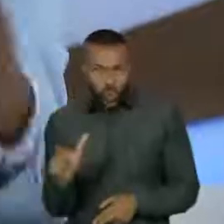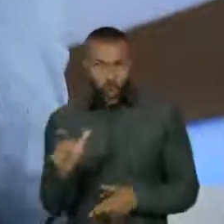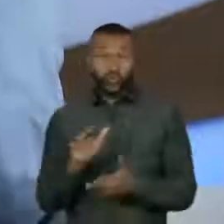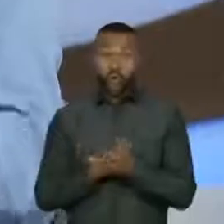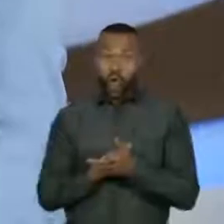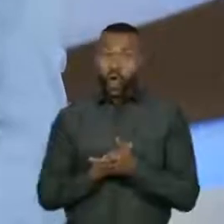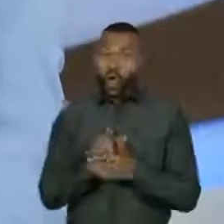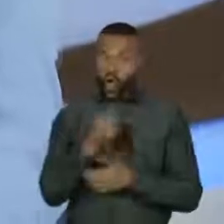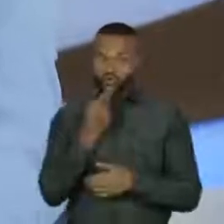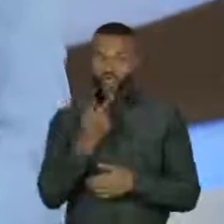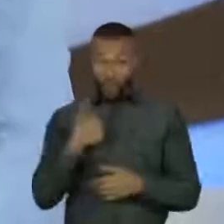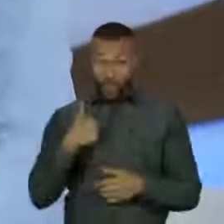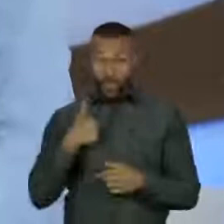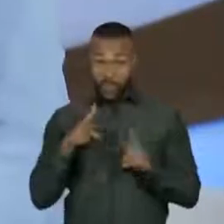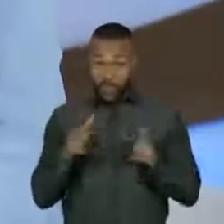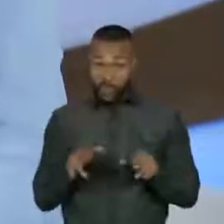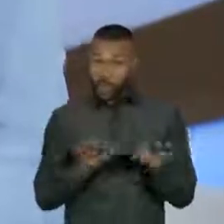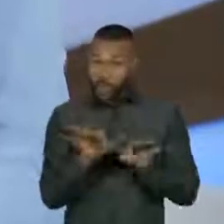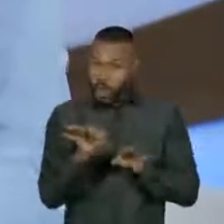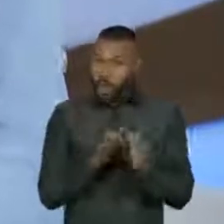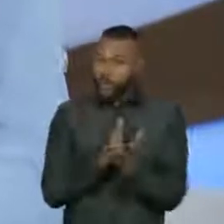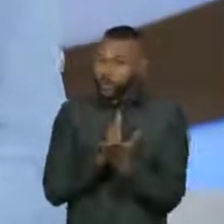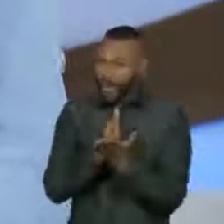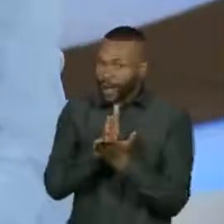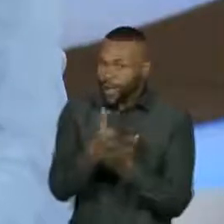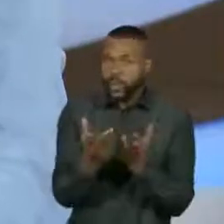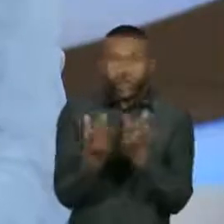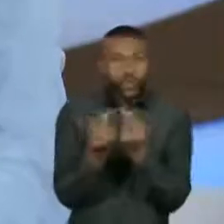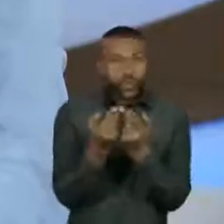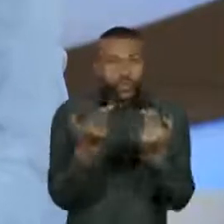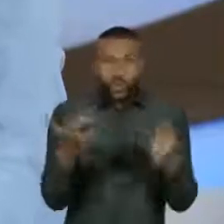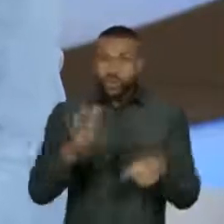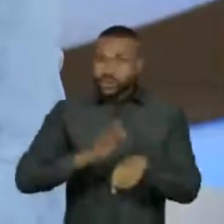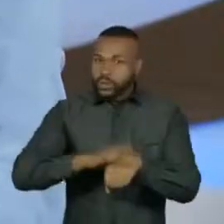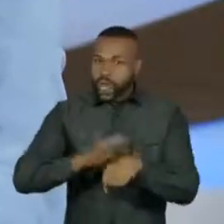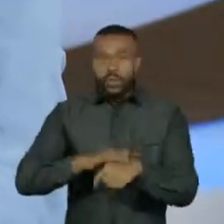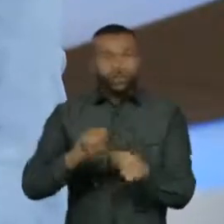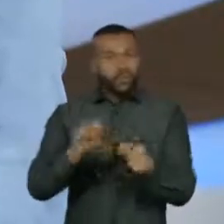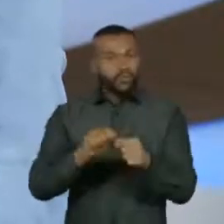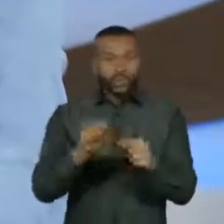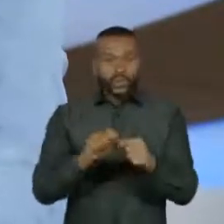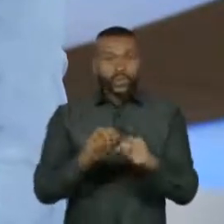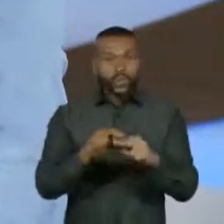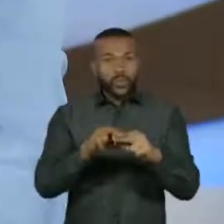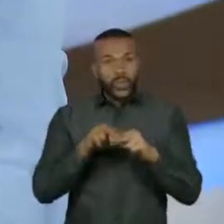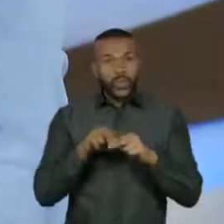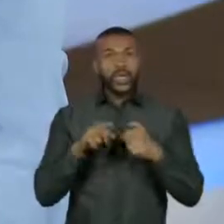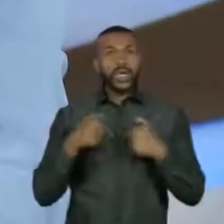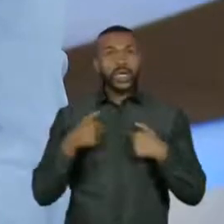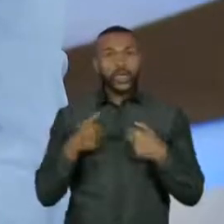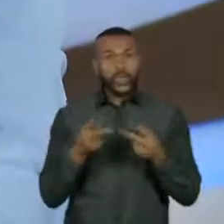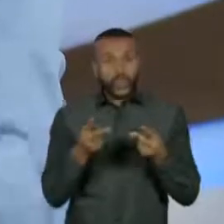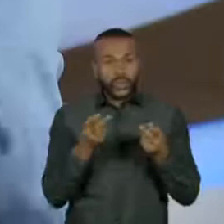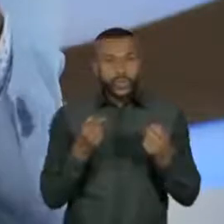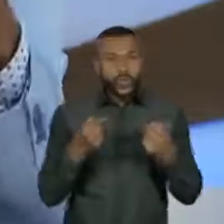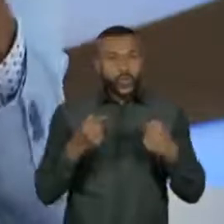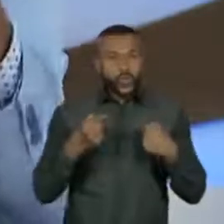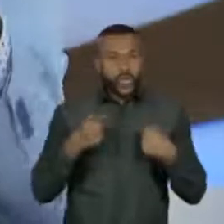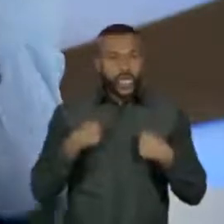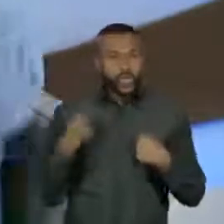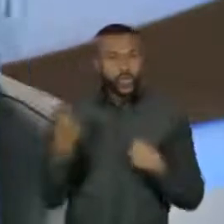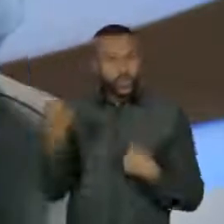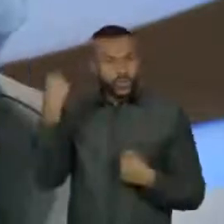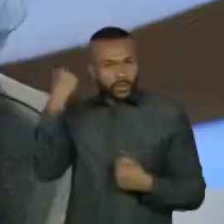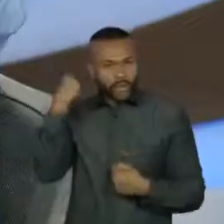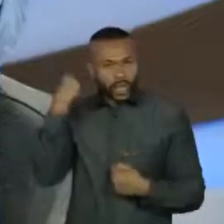prepara que tem um monte de caminhão para rodar quando tu chegar eu tenho muita coisa ainda para fazer o que eu tô vendo eu tô eu tô muito assim nós